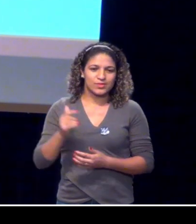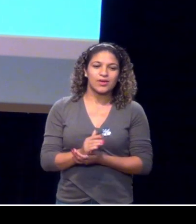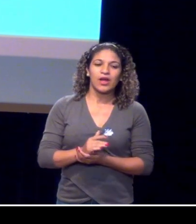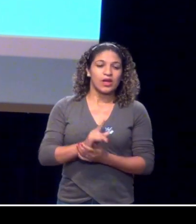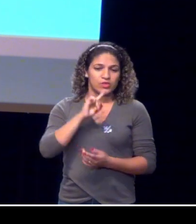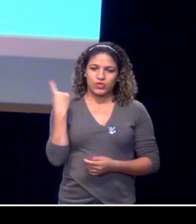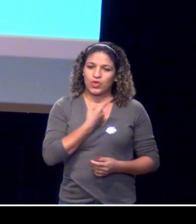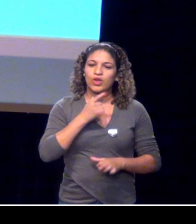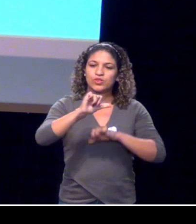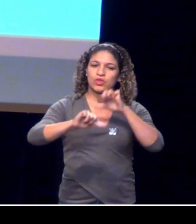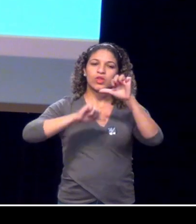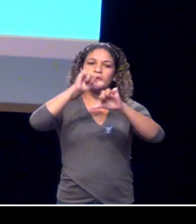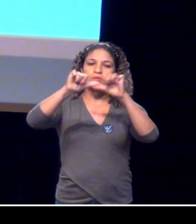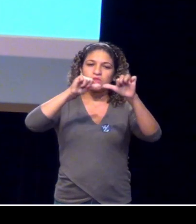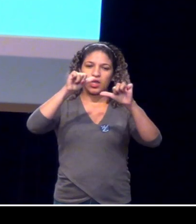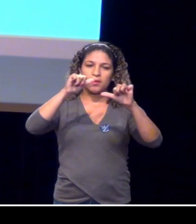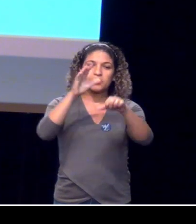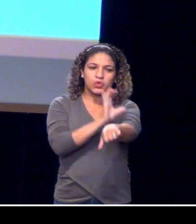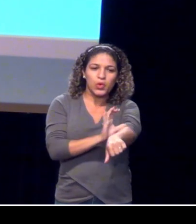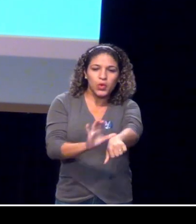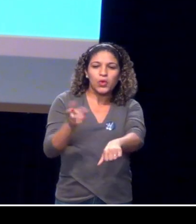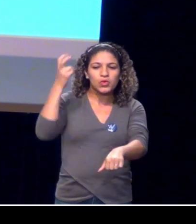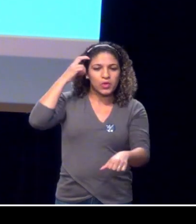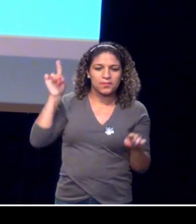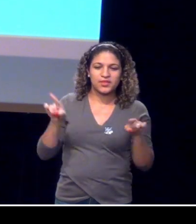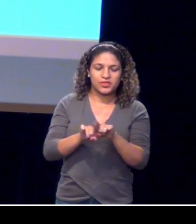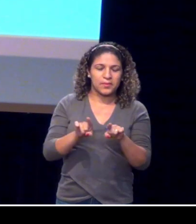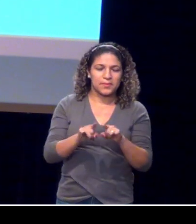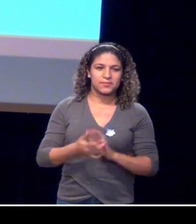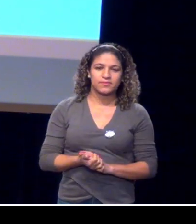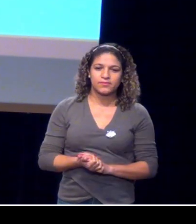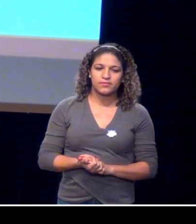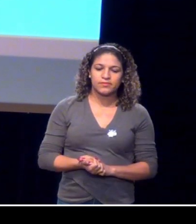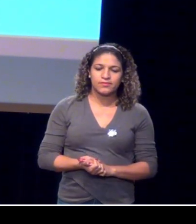nos transformamos, e culturalmente também.